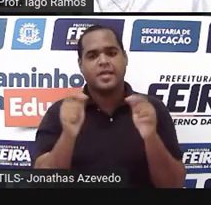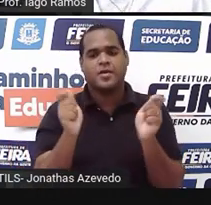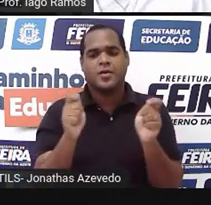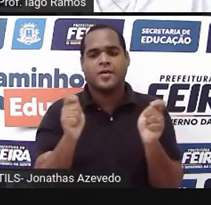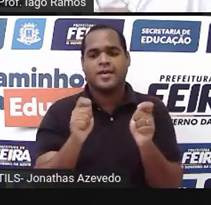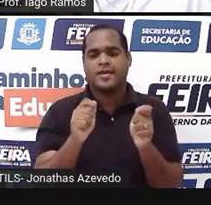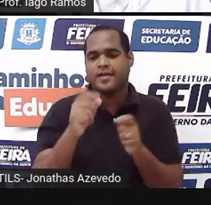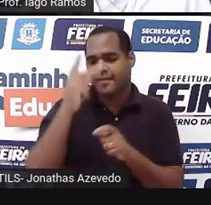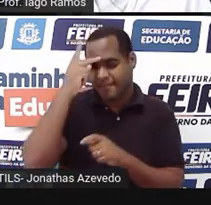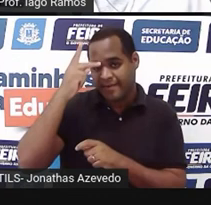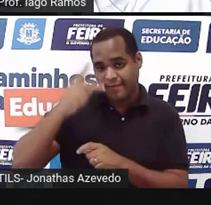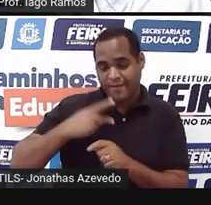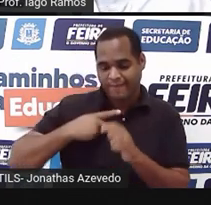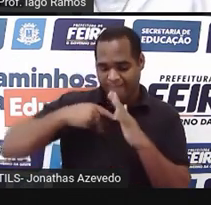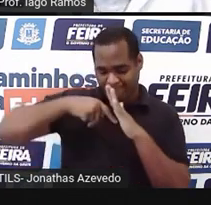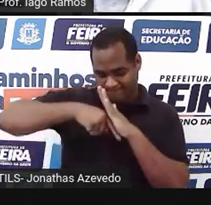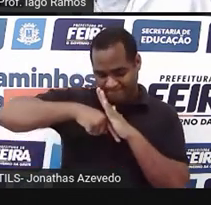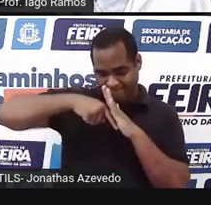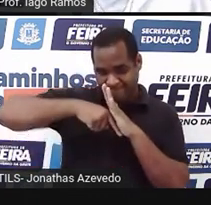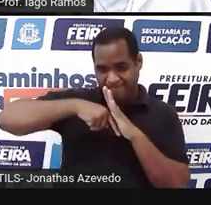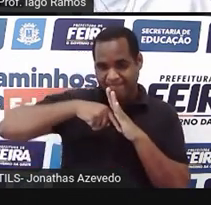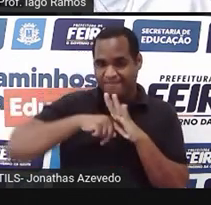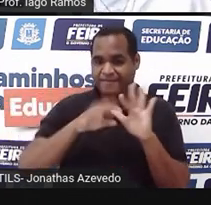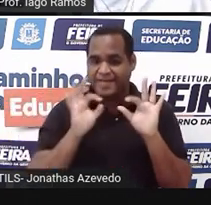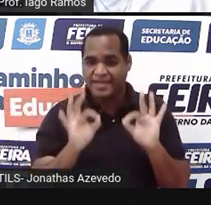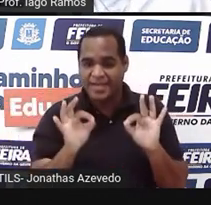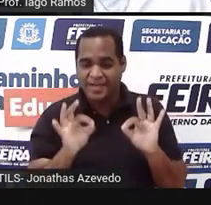chama de auto-avaliação certo